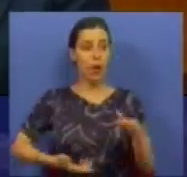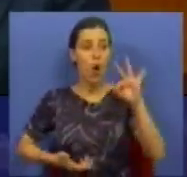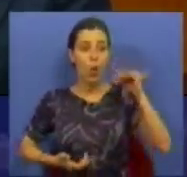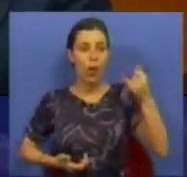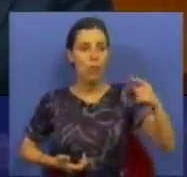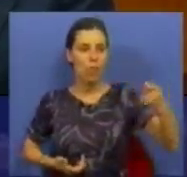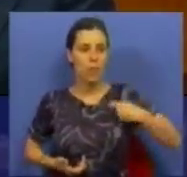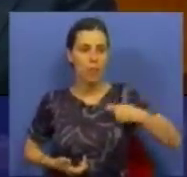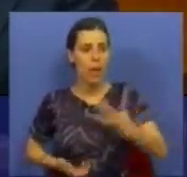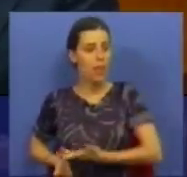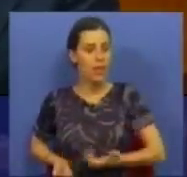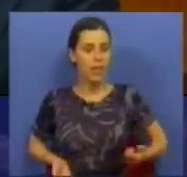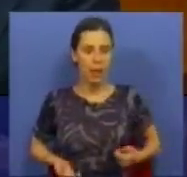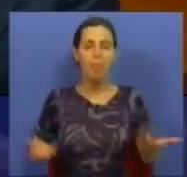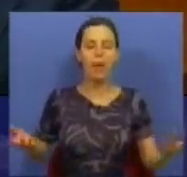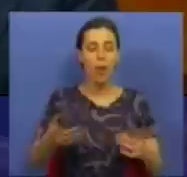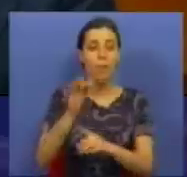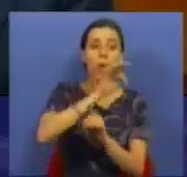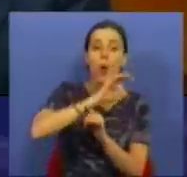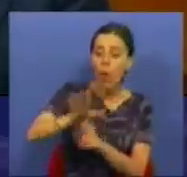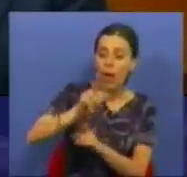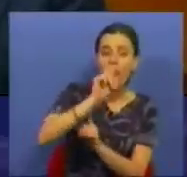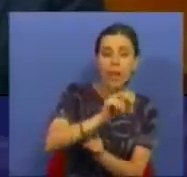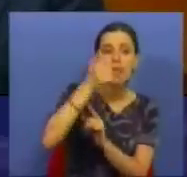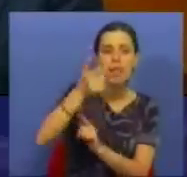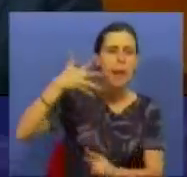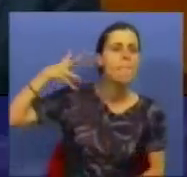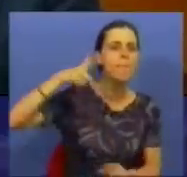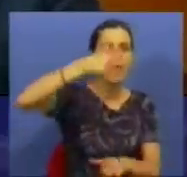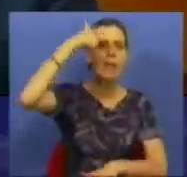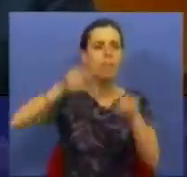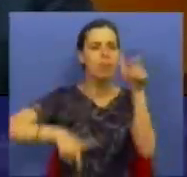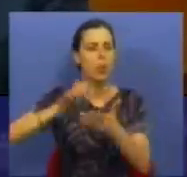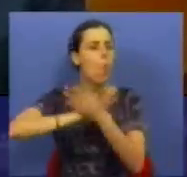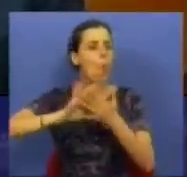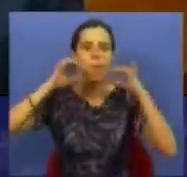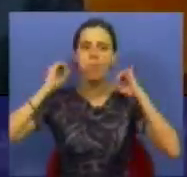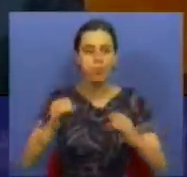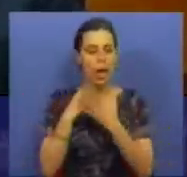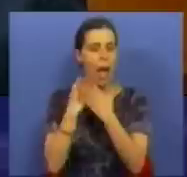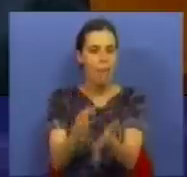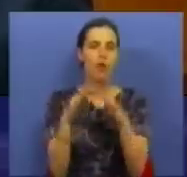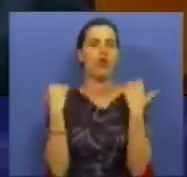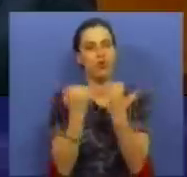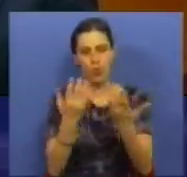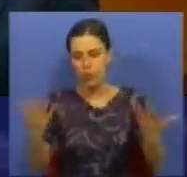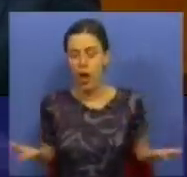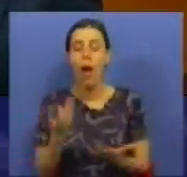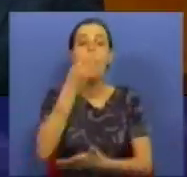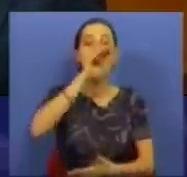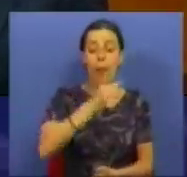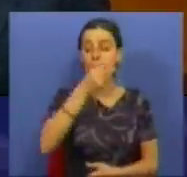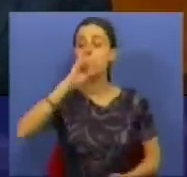recebe o subsídio de desemprego, deixando 435 mil cidadãos sem qualquer apoio social, o